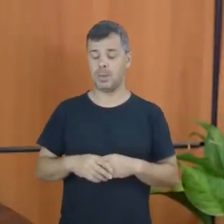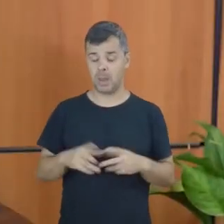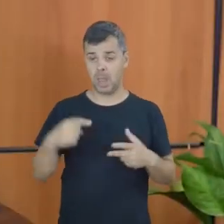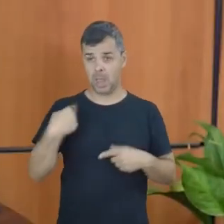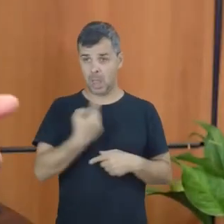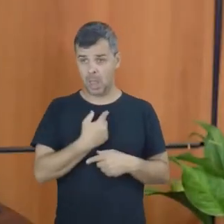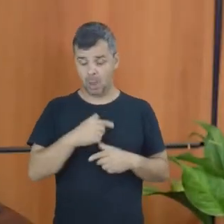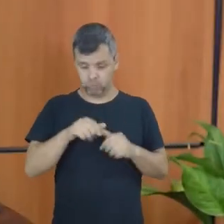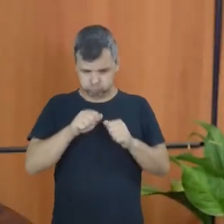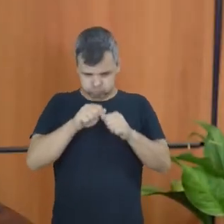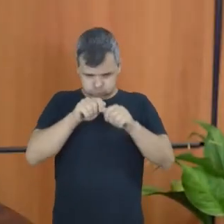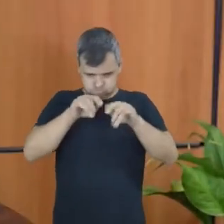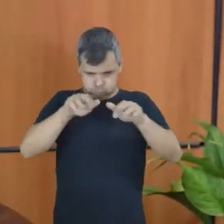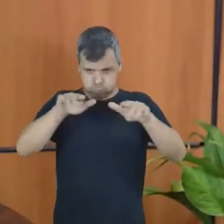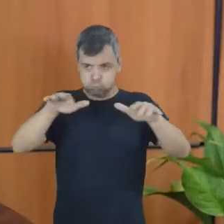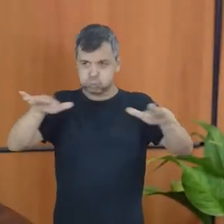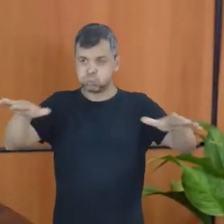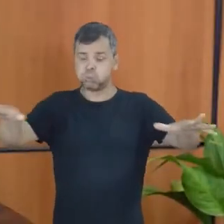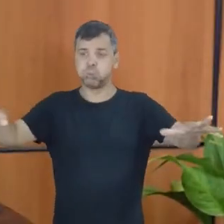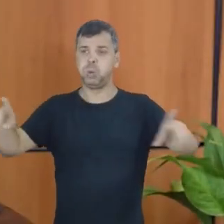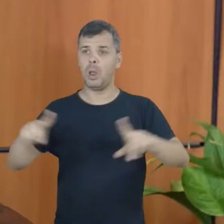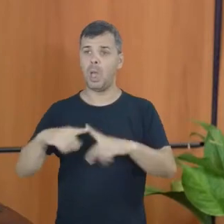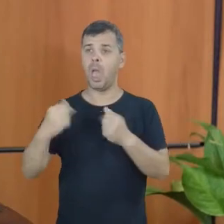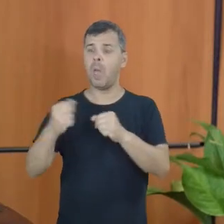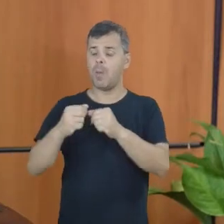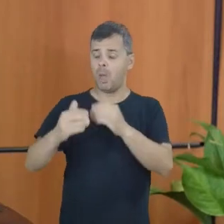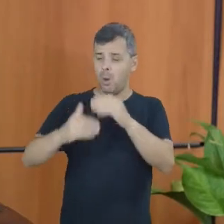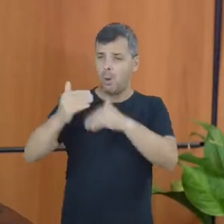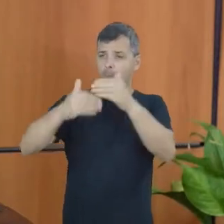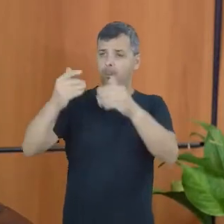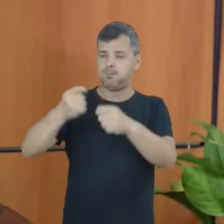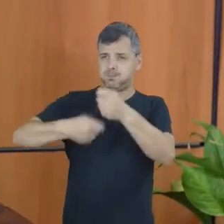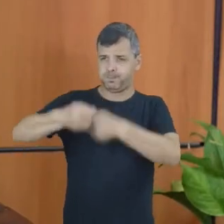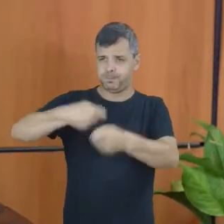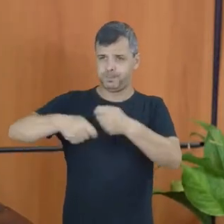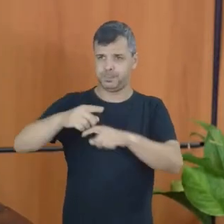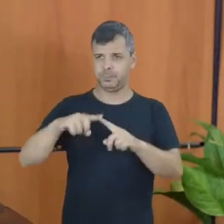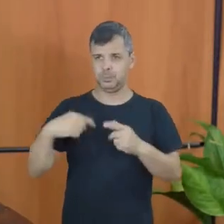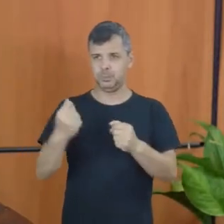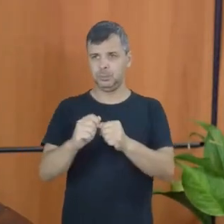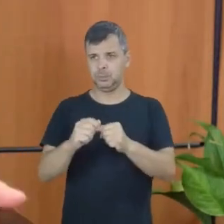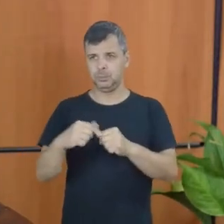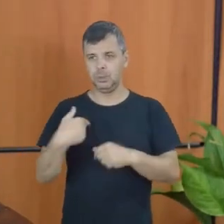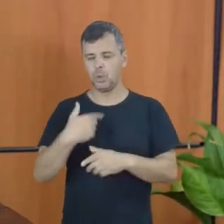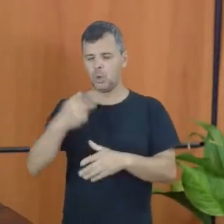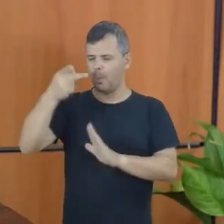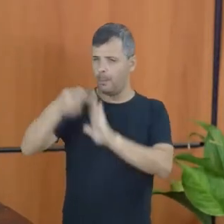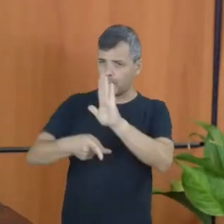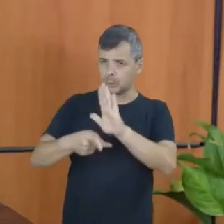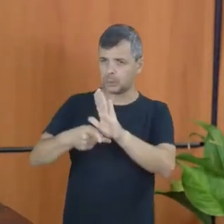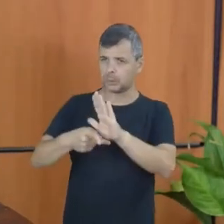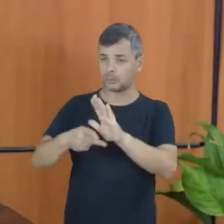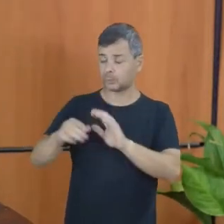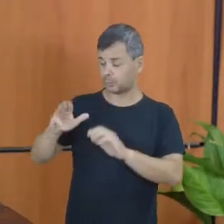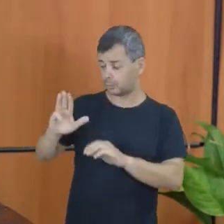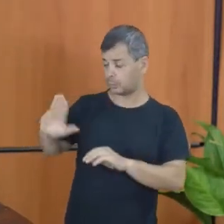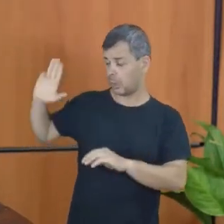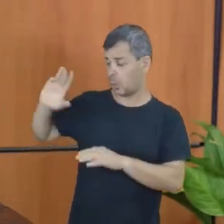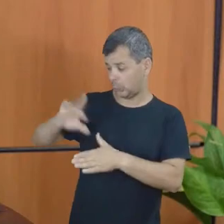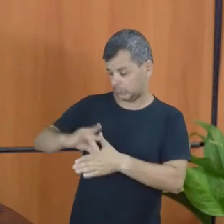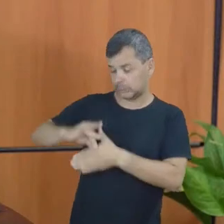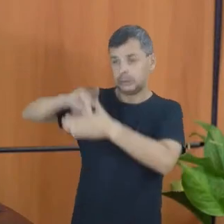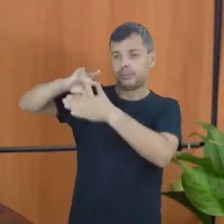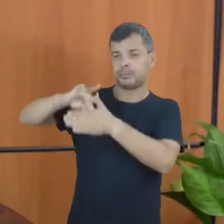trabalho em expansão. Expansão a partir do crescimento da economia, expansão a partir dos projetos que o presidente Lula nos